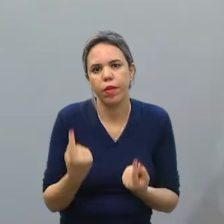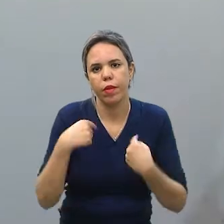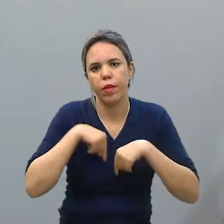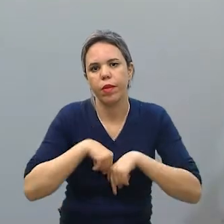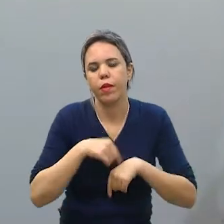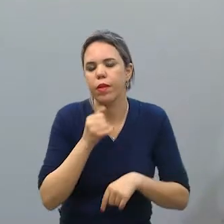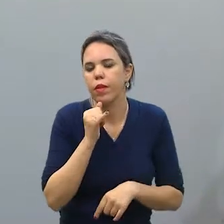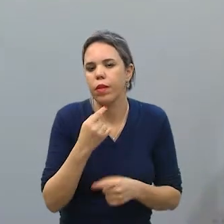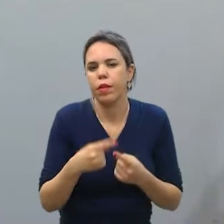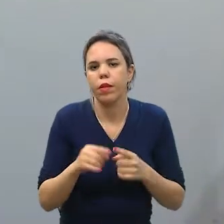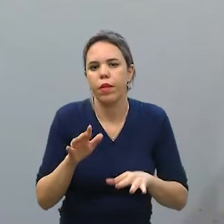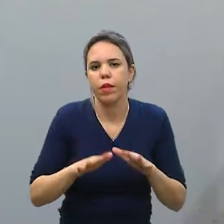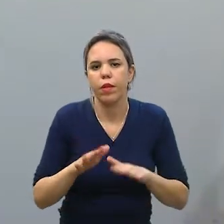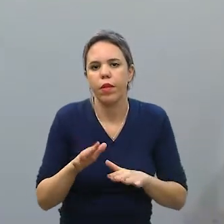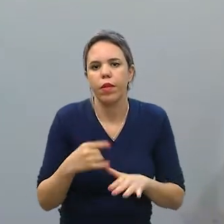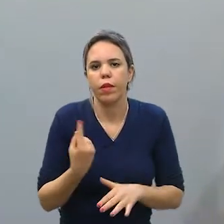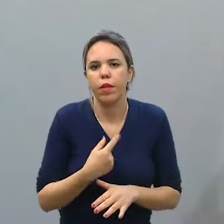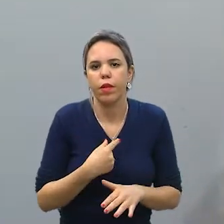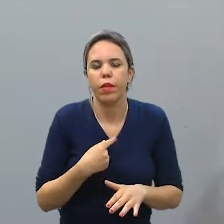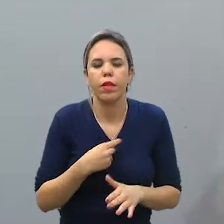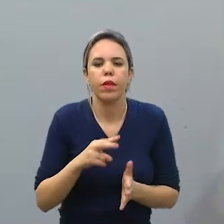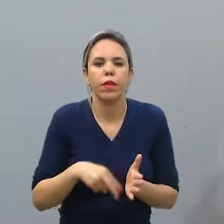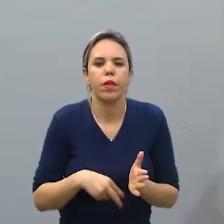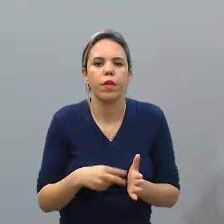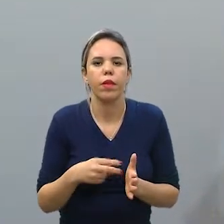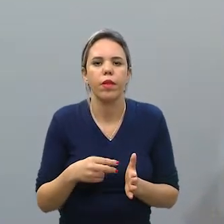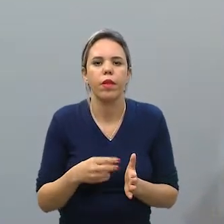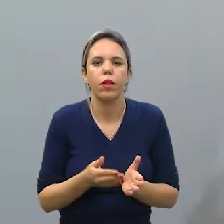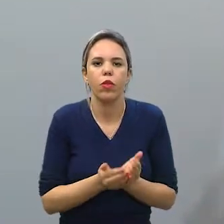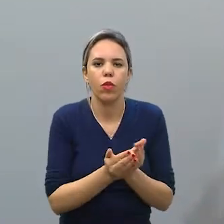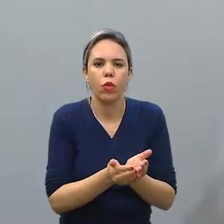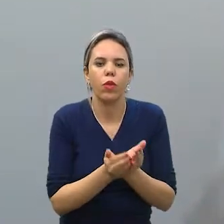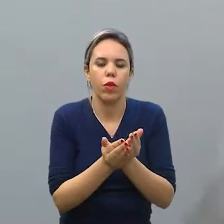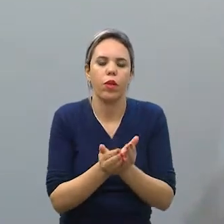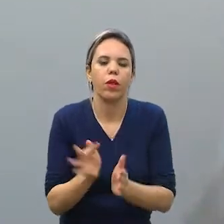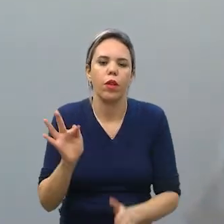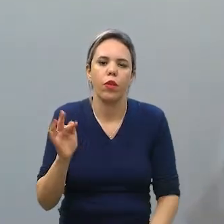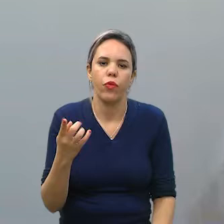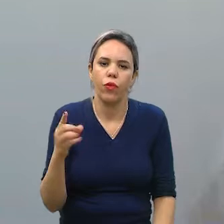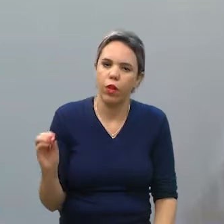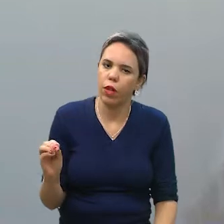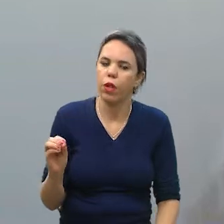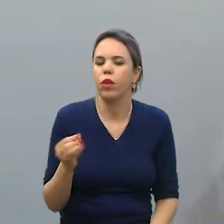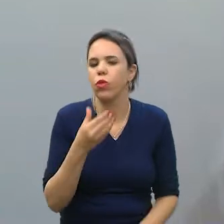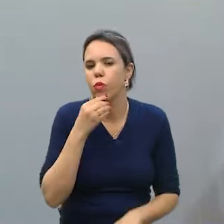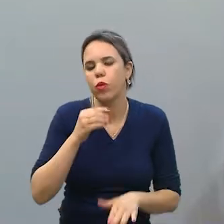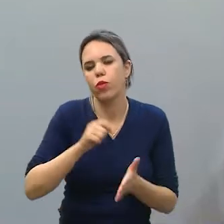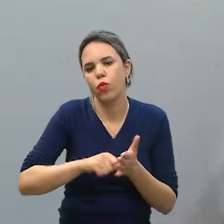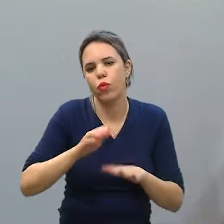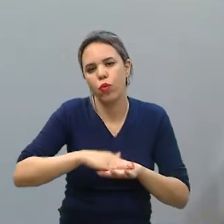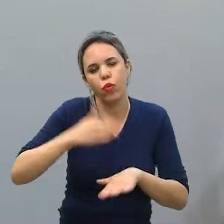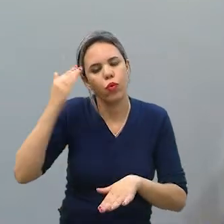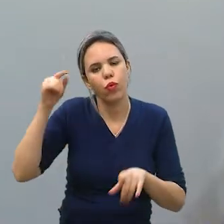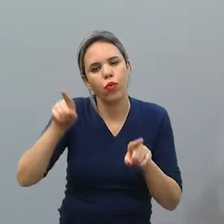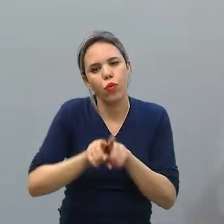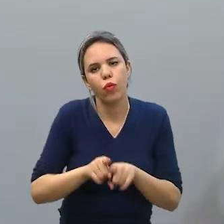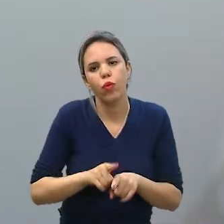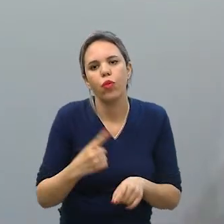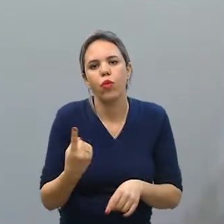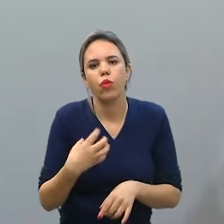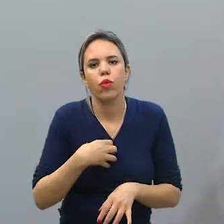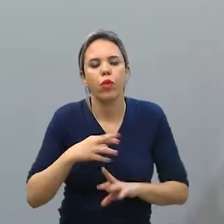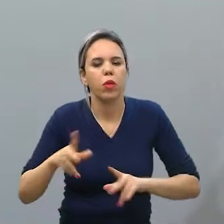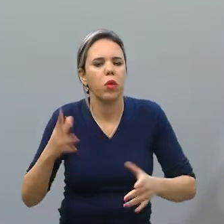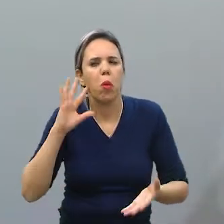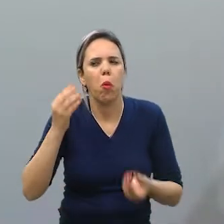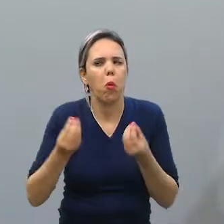internamente, né? Porque muitas vezes a gente tem uma obra como, por exemplo, o Marinheiro, do Fernando Pessoa, que é um cenário muito isolado, né? Então a gente não entende